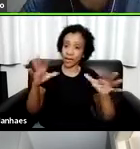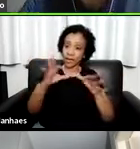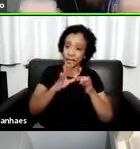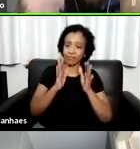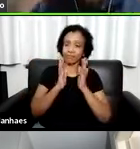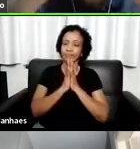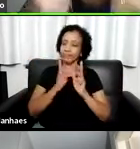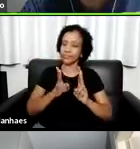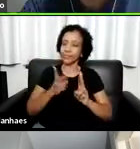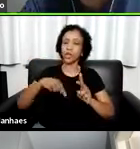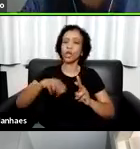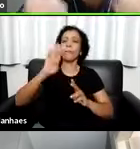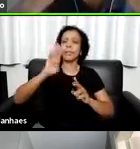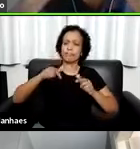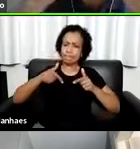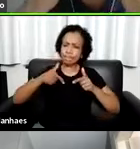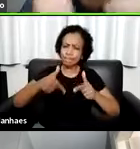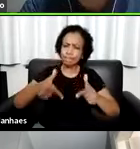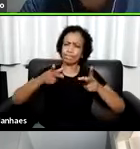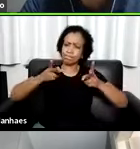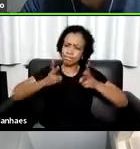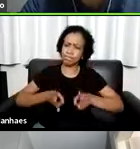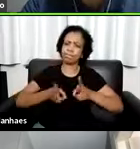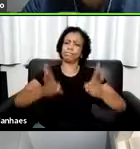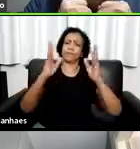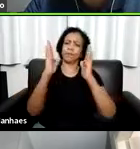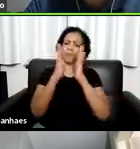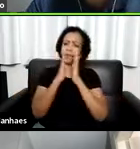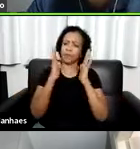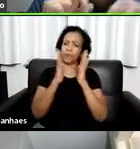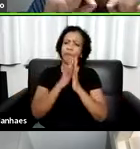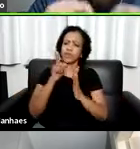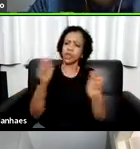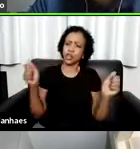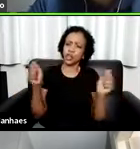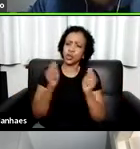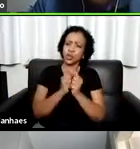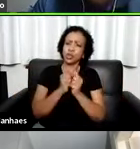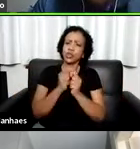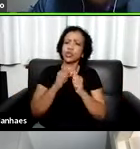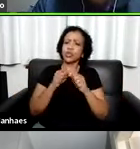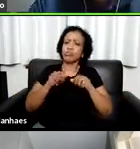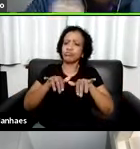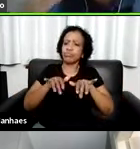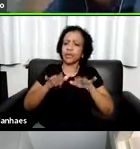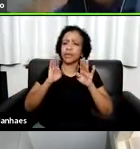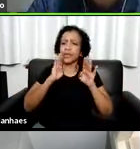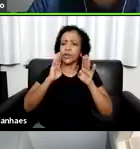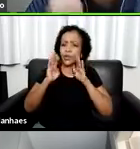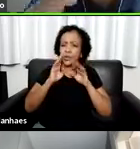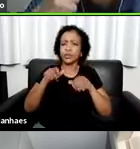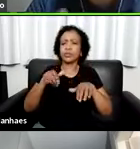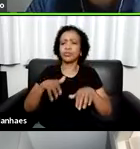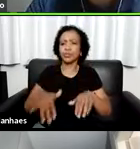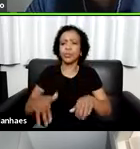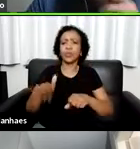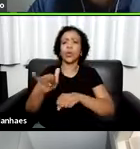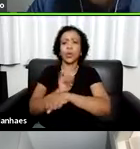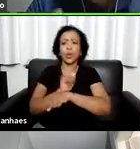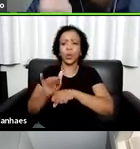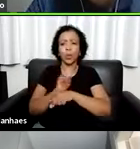avançar unidos em oração. Você está comigo aí? Escreva aí no Facebook, no YouTube, assim, ó, vamos